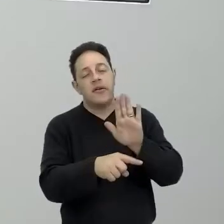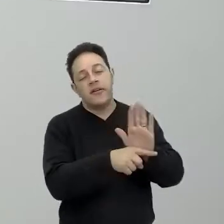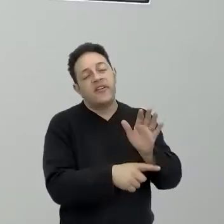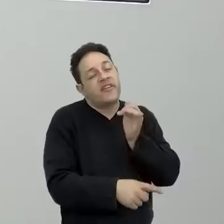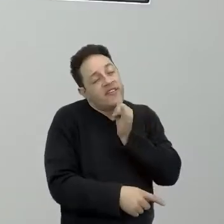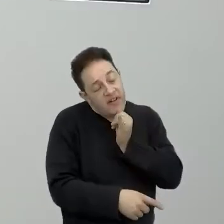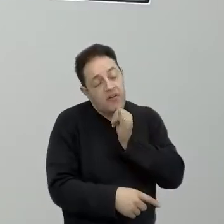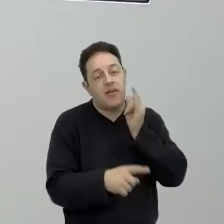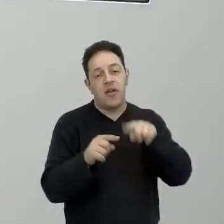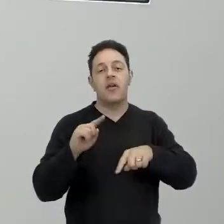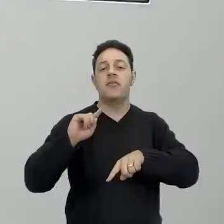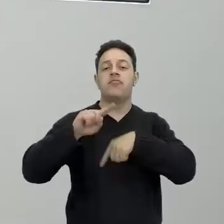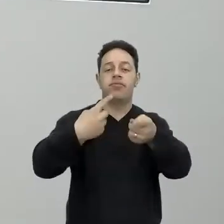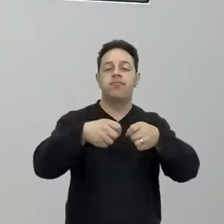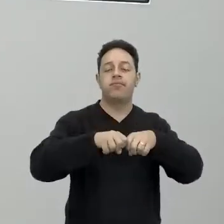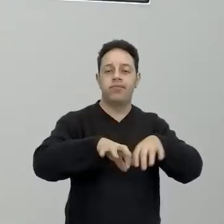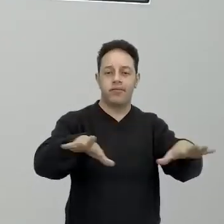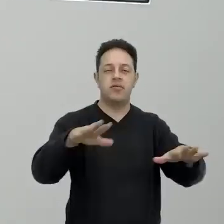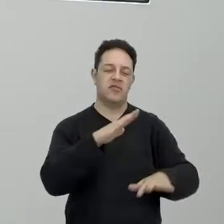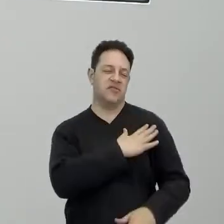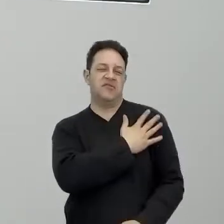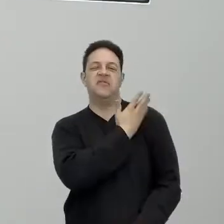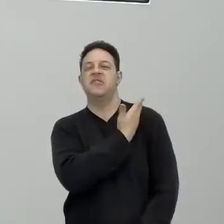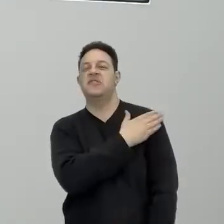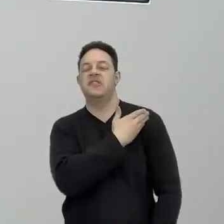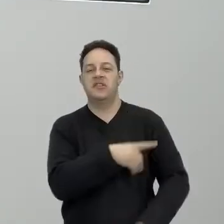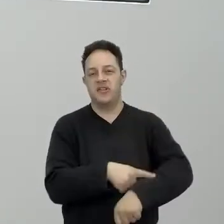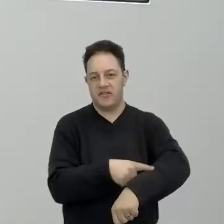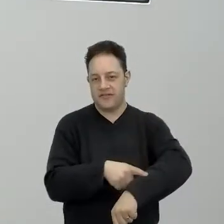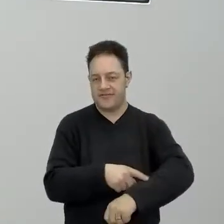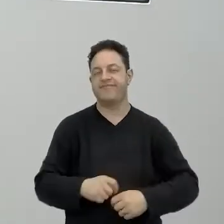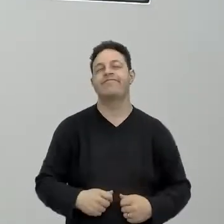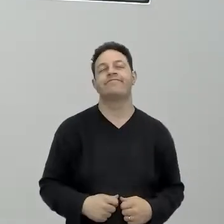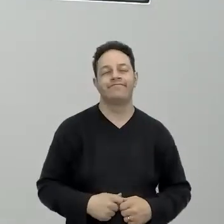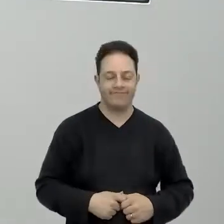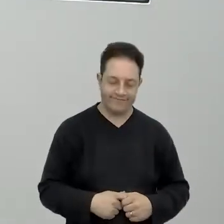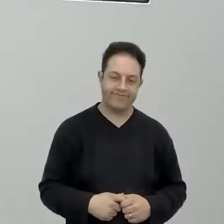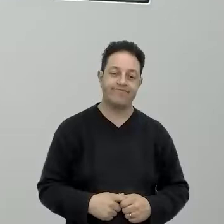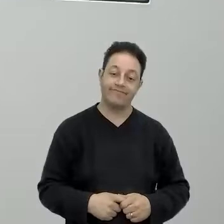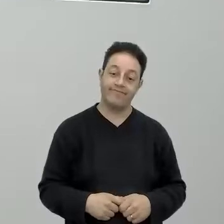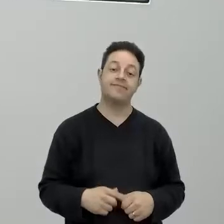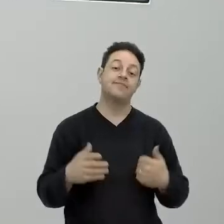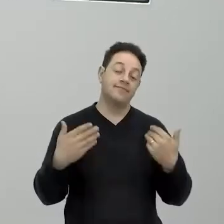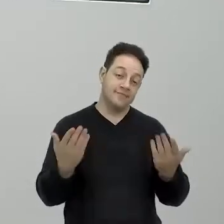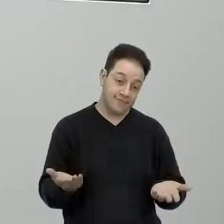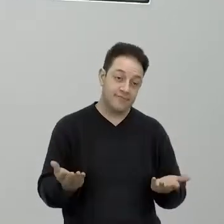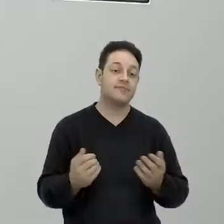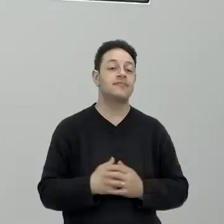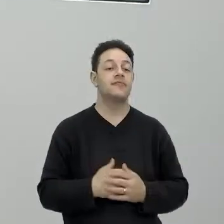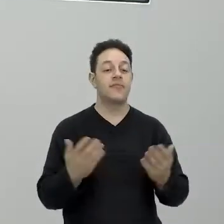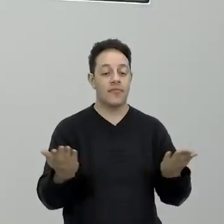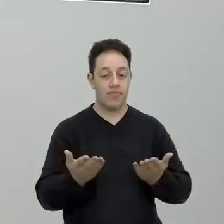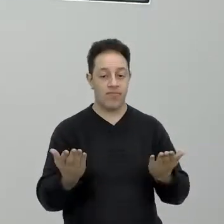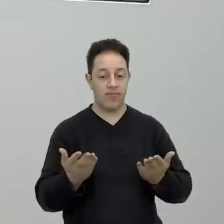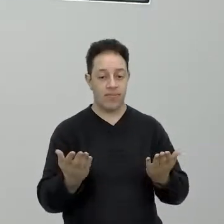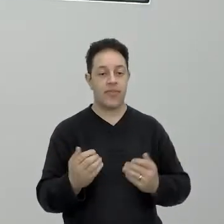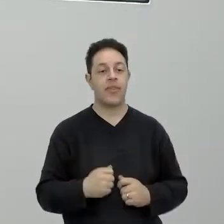a perpetuar o racismo, tá certo, pessoal? Então, nós vamos